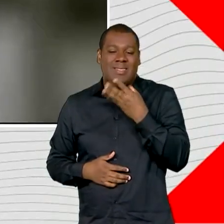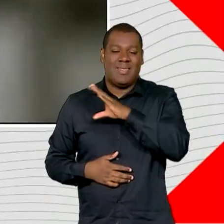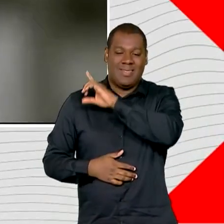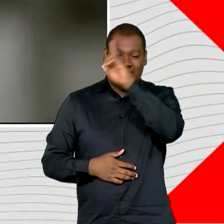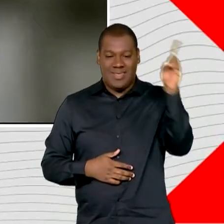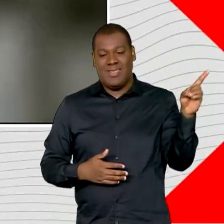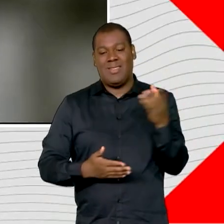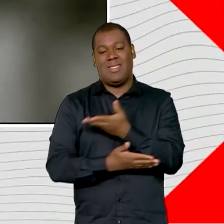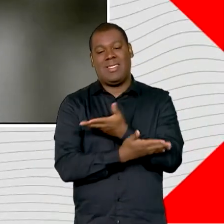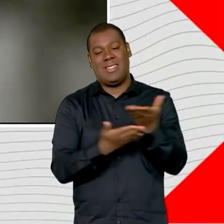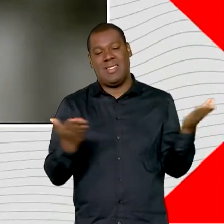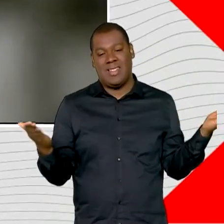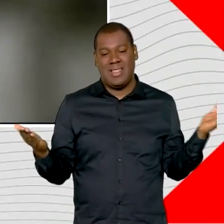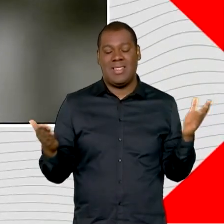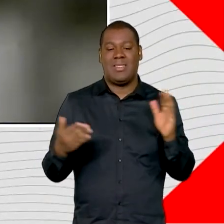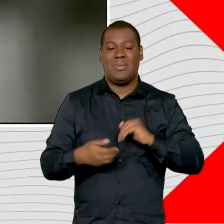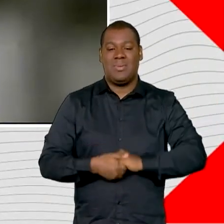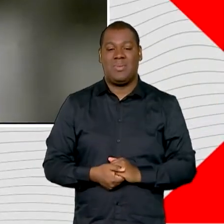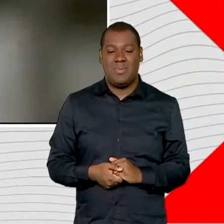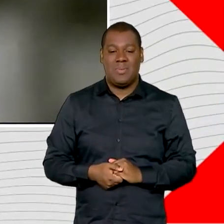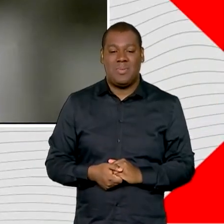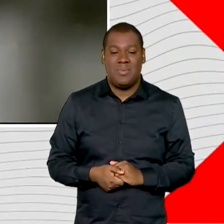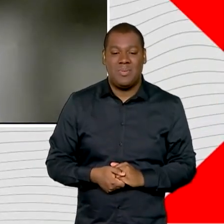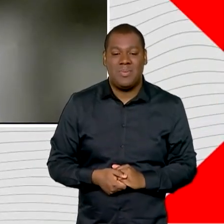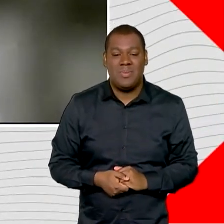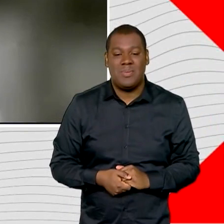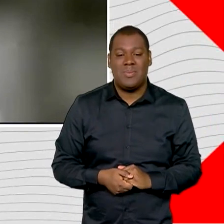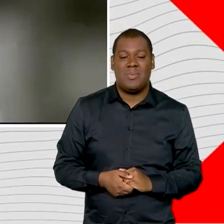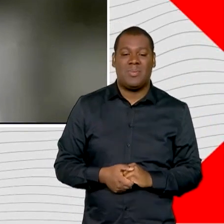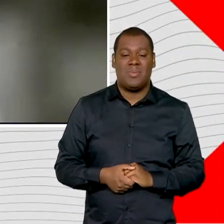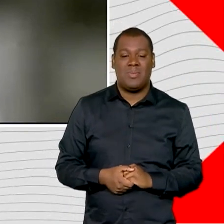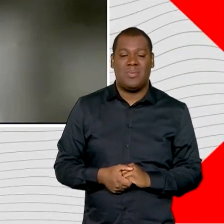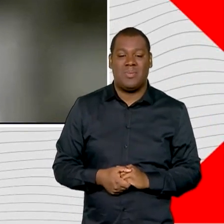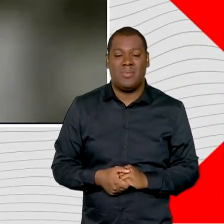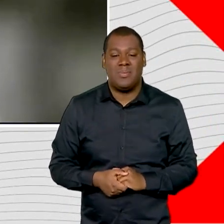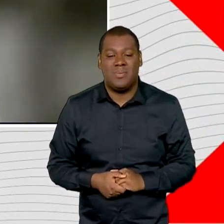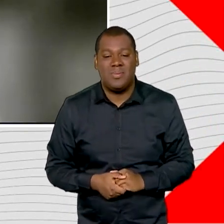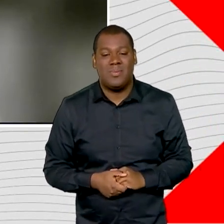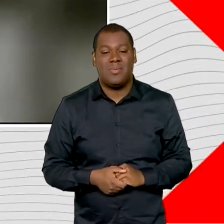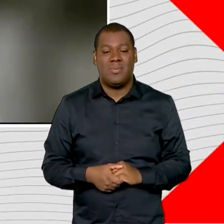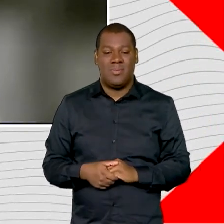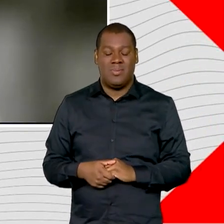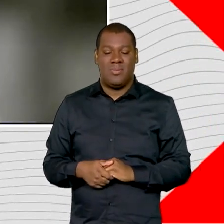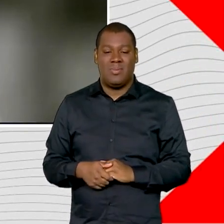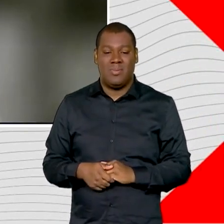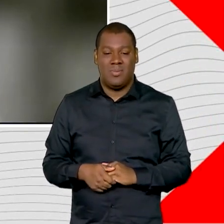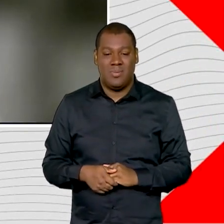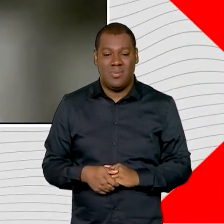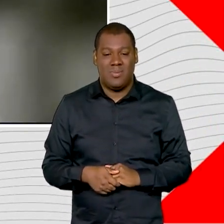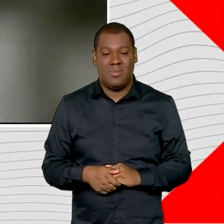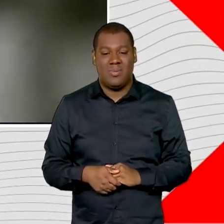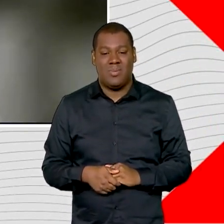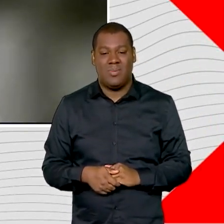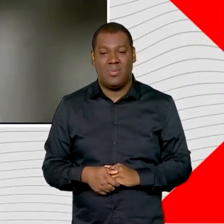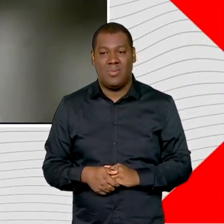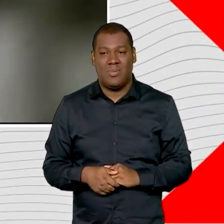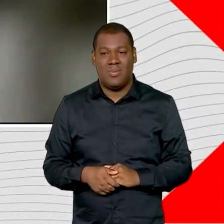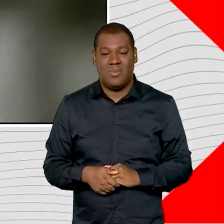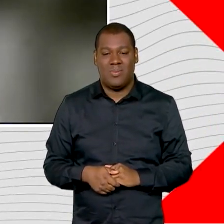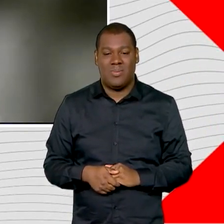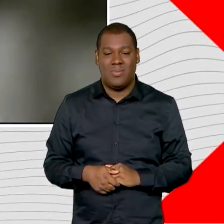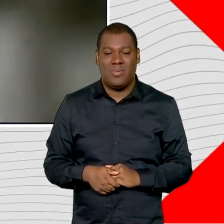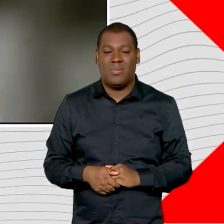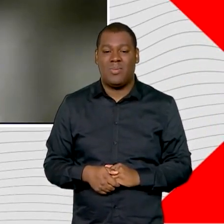dia, ministro, bom dia aos nossos ouvintes e espectadores. Ministro, a gente tem tido aí, infelizmente, nos